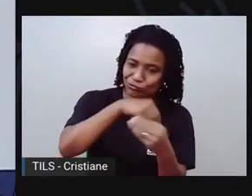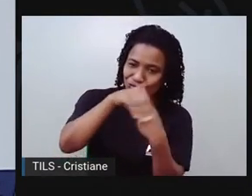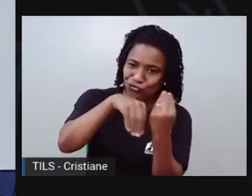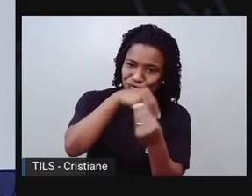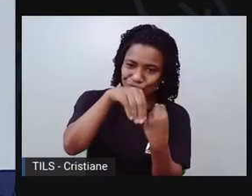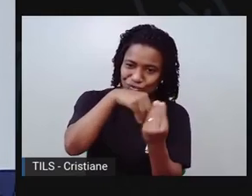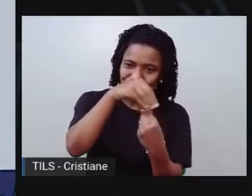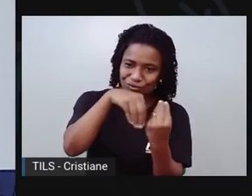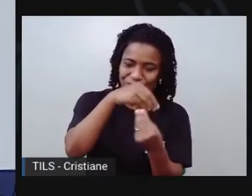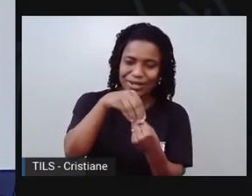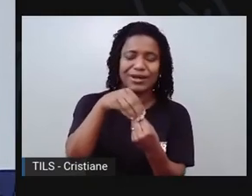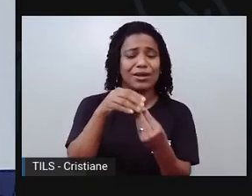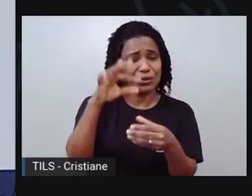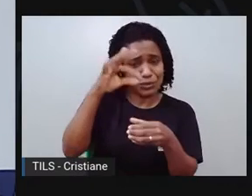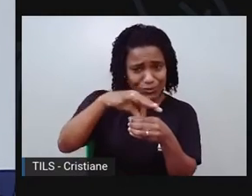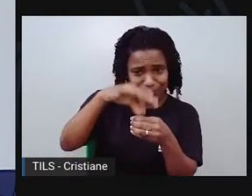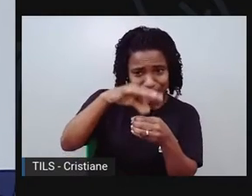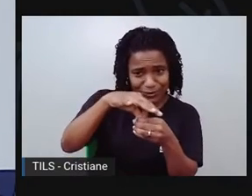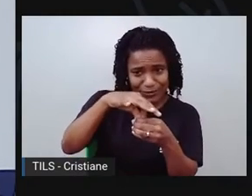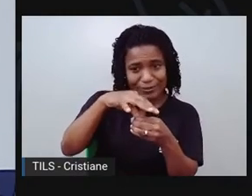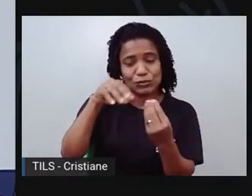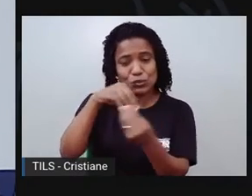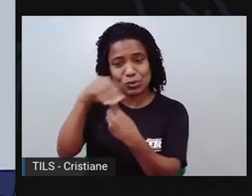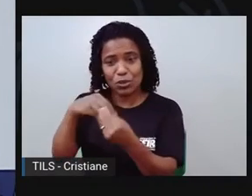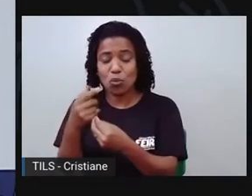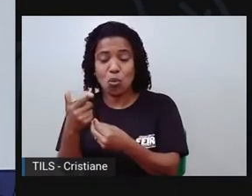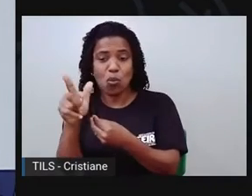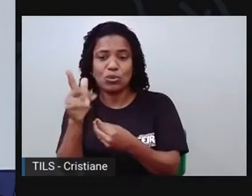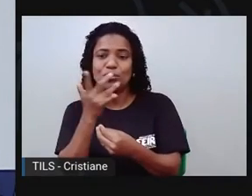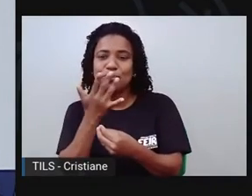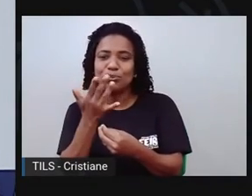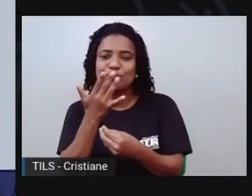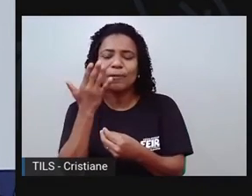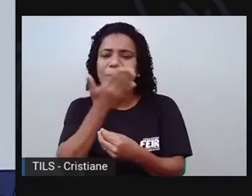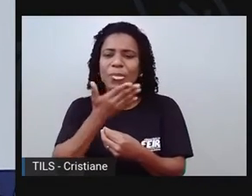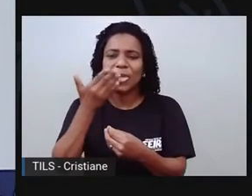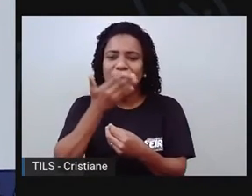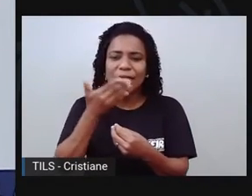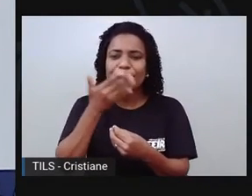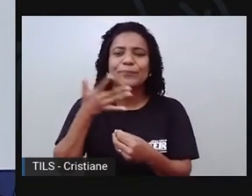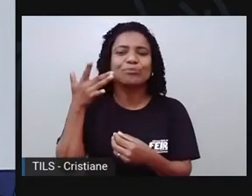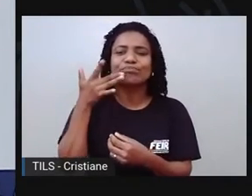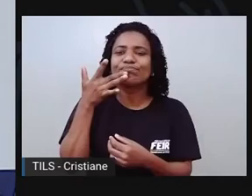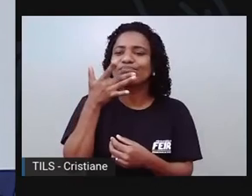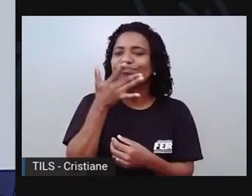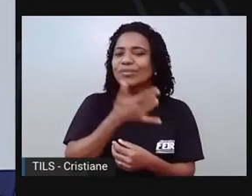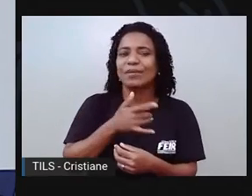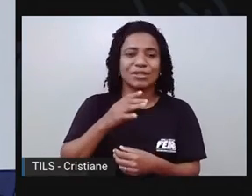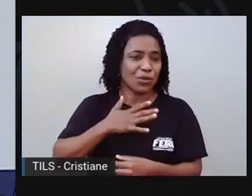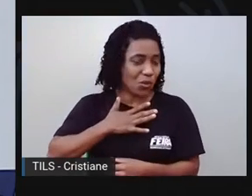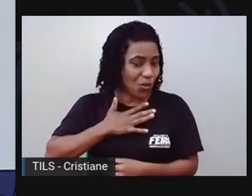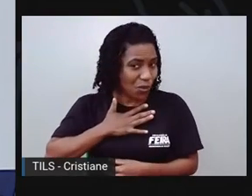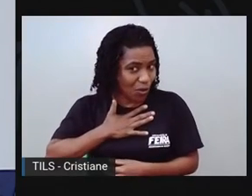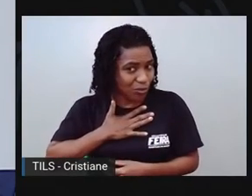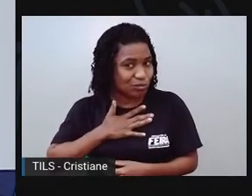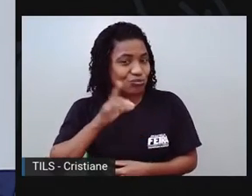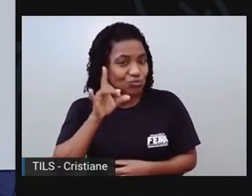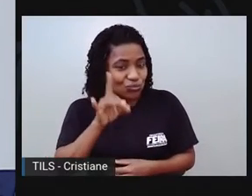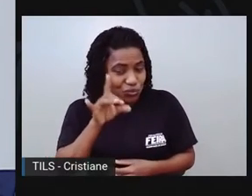outros sabores. Mas eu gosto dele assim mesmo, sabe? Só com a florzinha do hibisco. Eu vou colocar